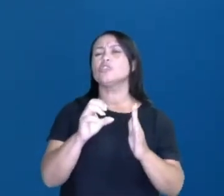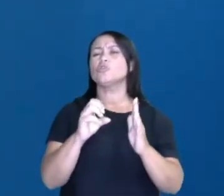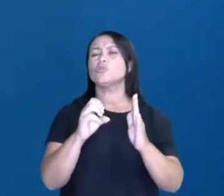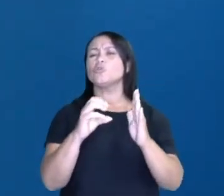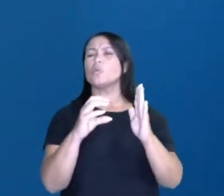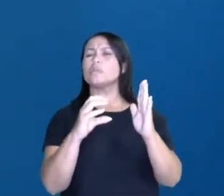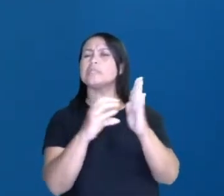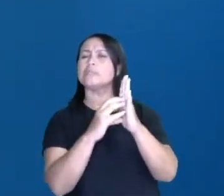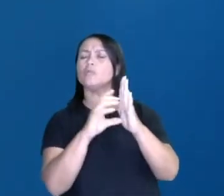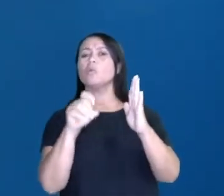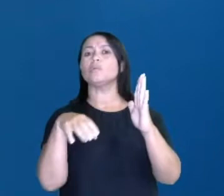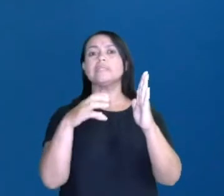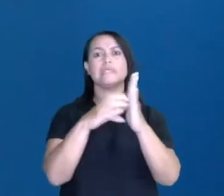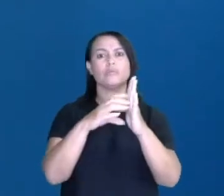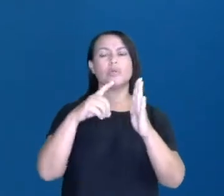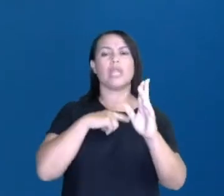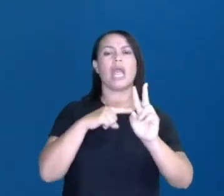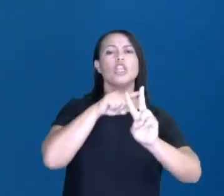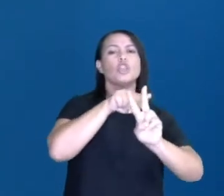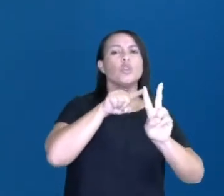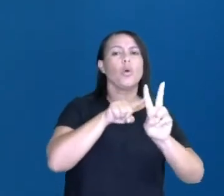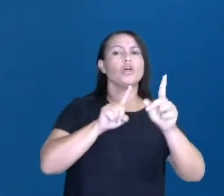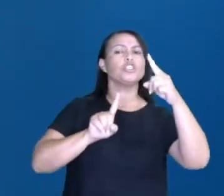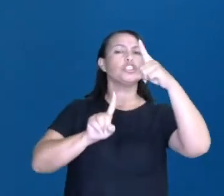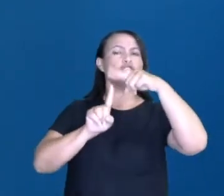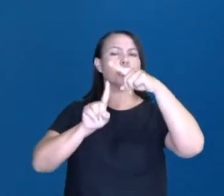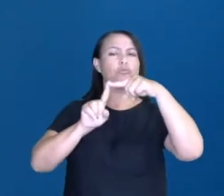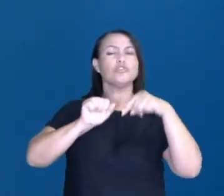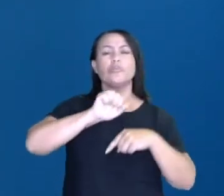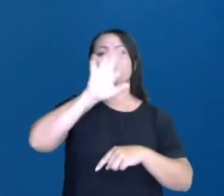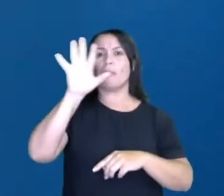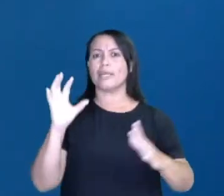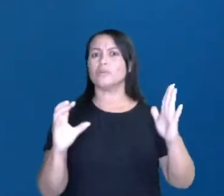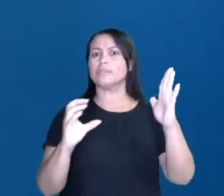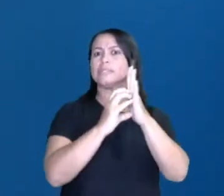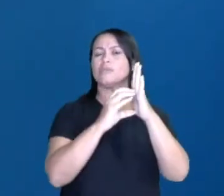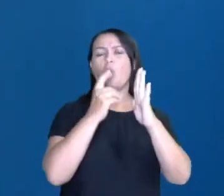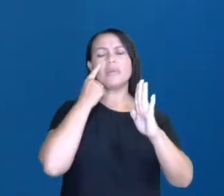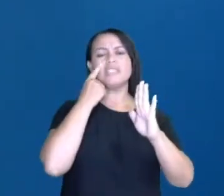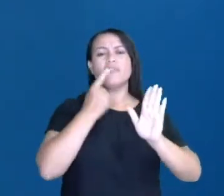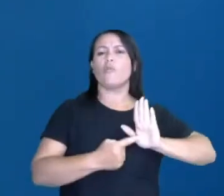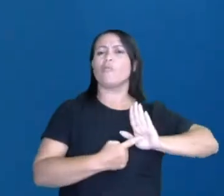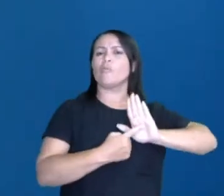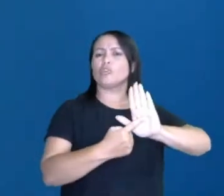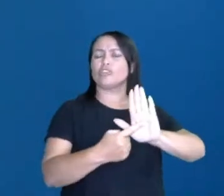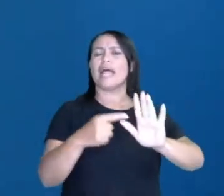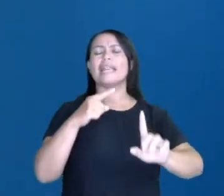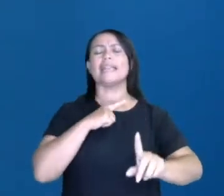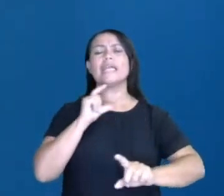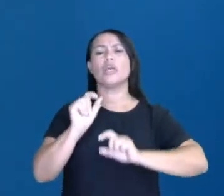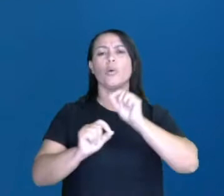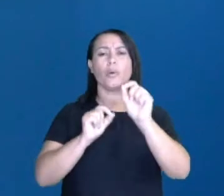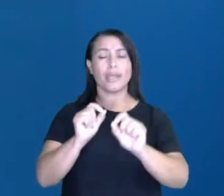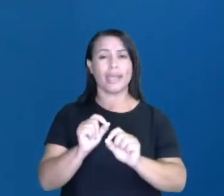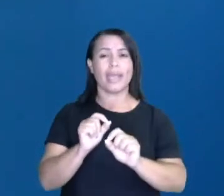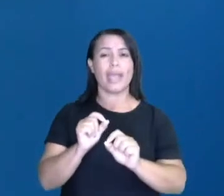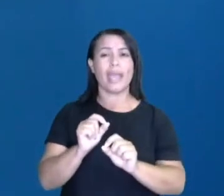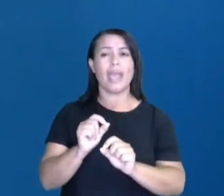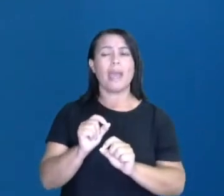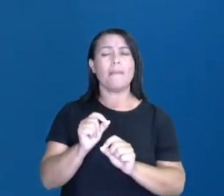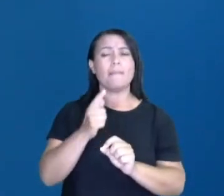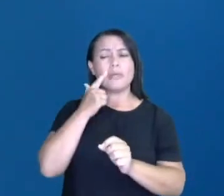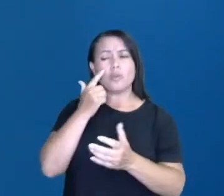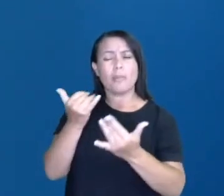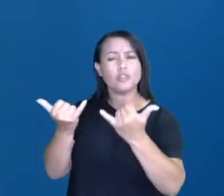os dois tipos de alfabeto, aí você vai perceber que é muito parecido mesmo. Então, inspirados na escrita